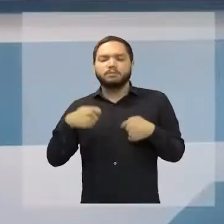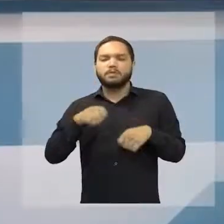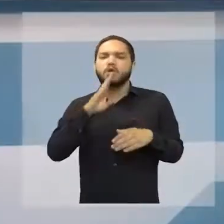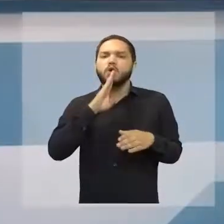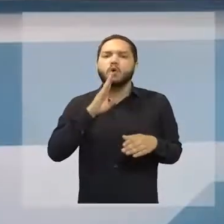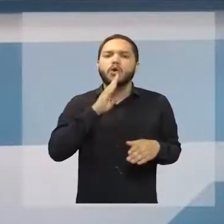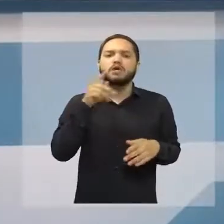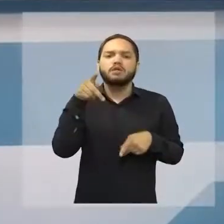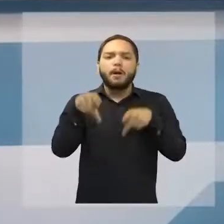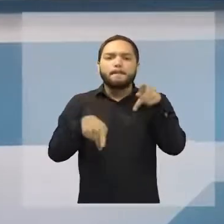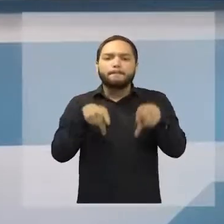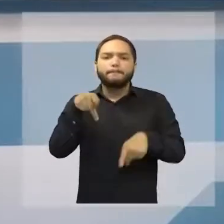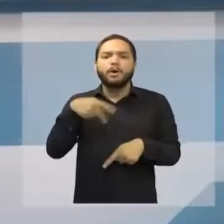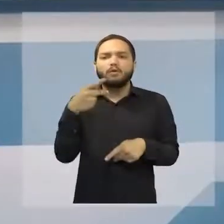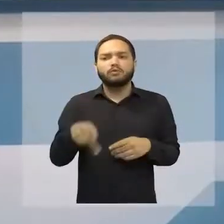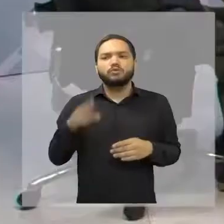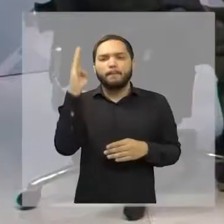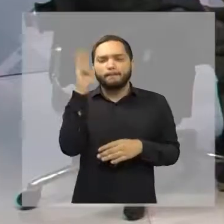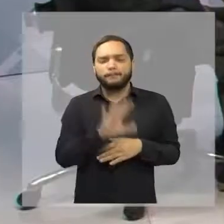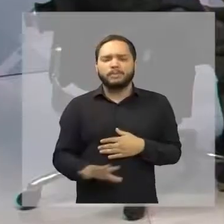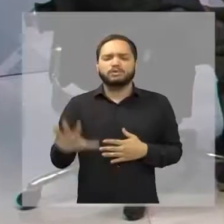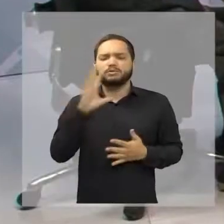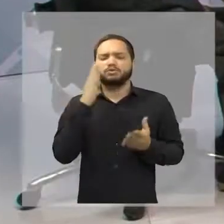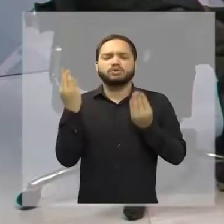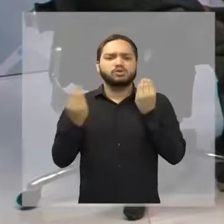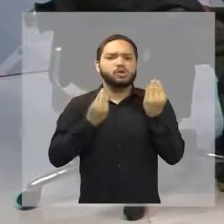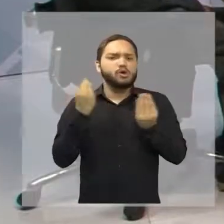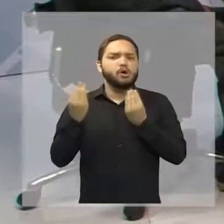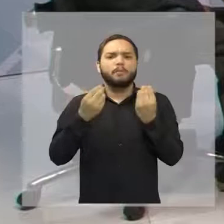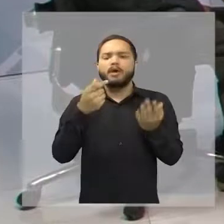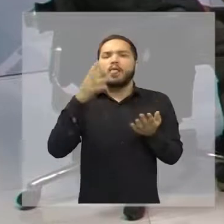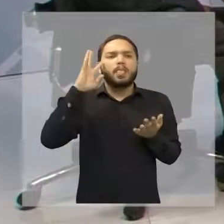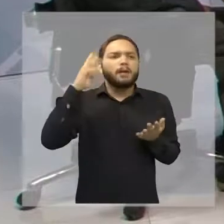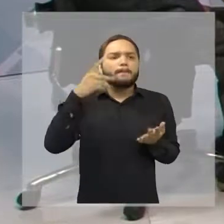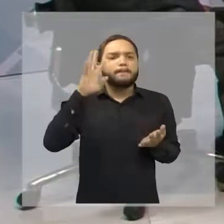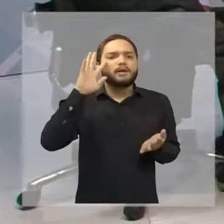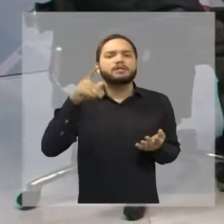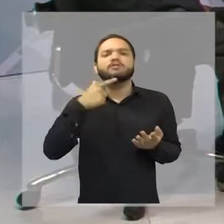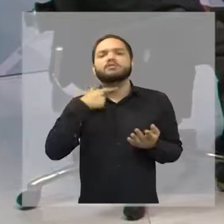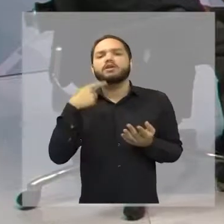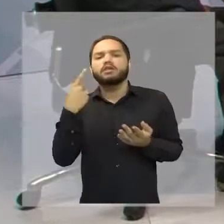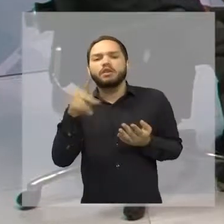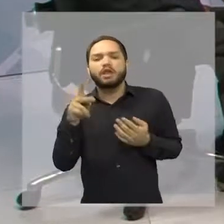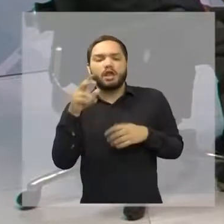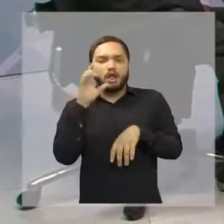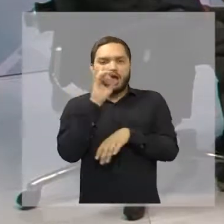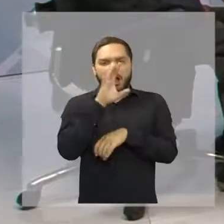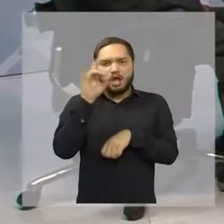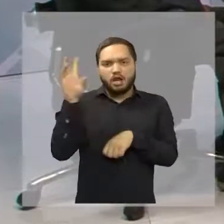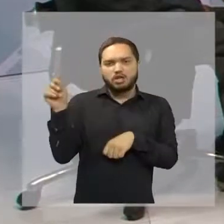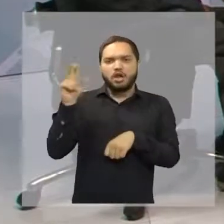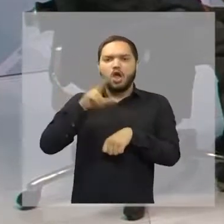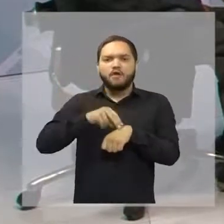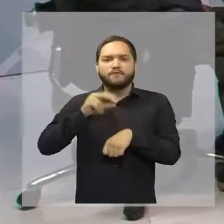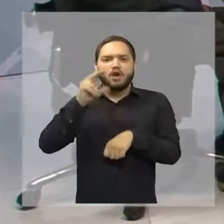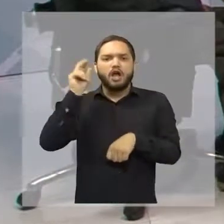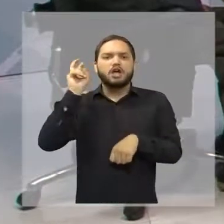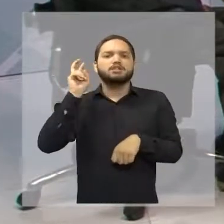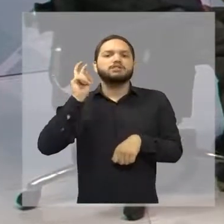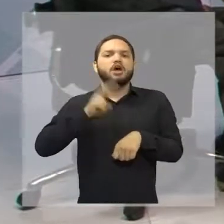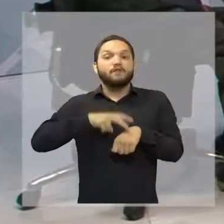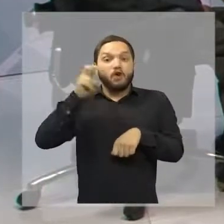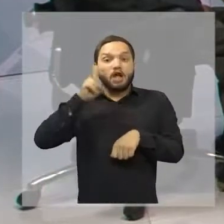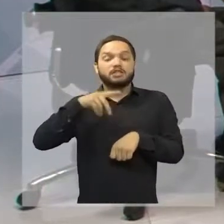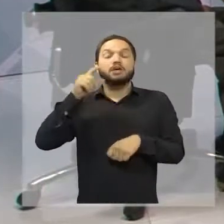povo brasileiro e o que pensa, o que quer, as vocações de cada brasileiro, o que precisa ser mudado, se